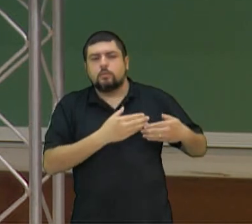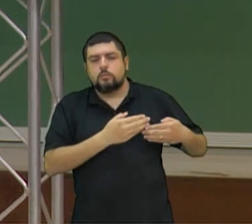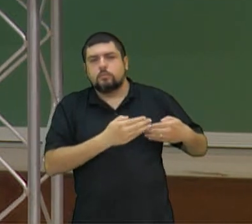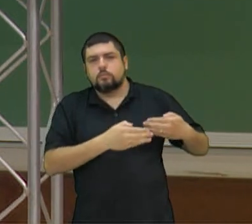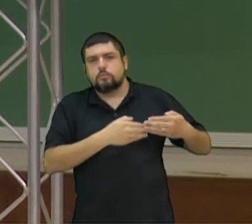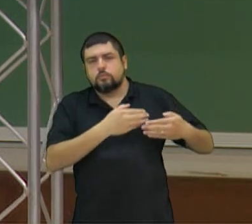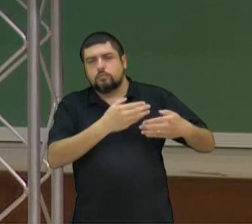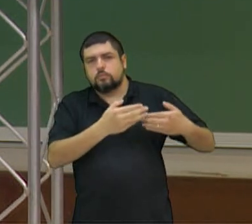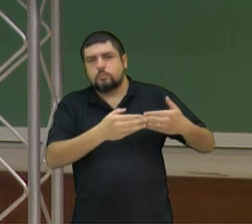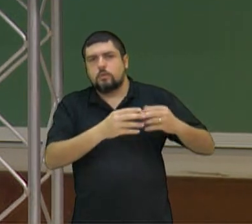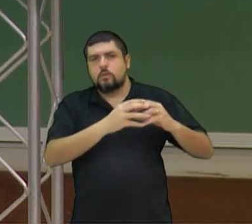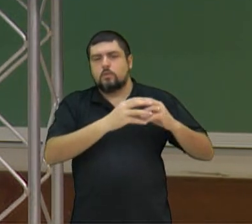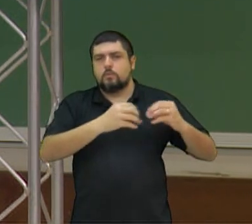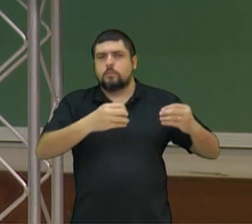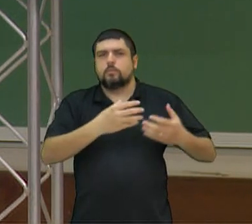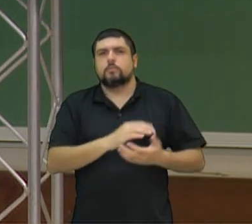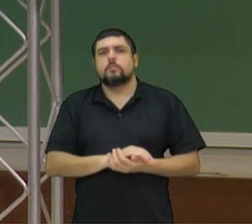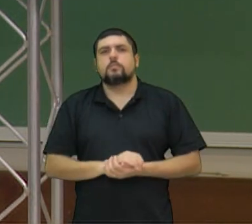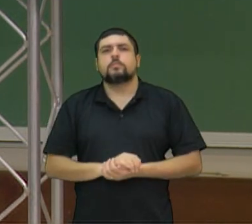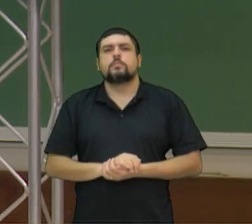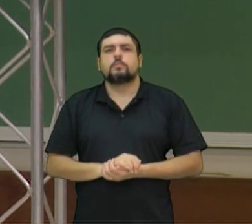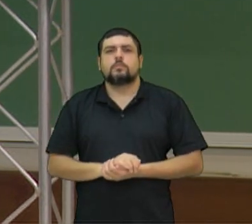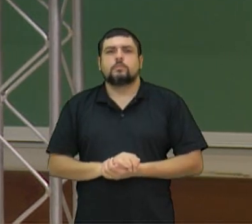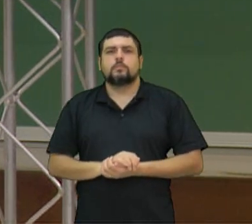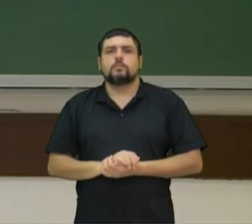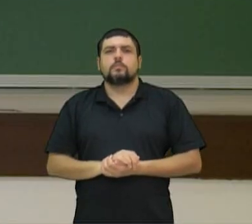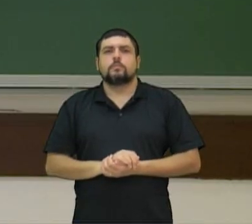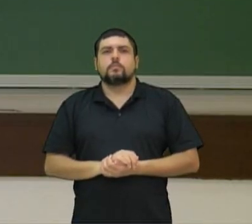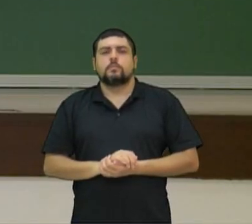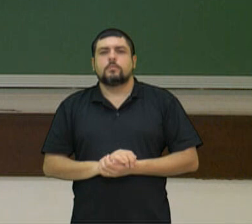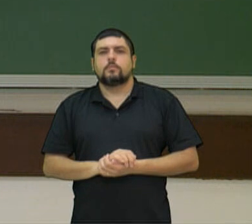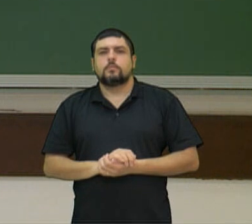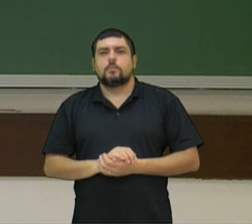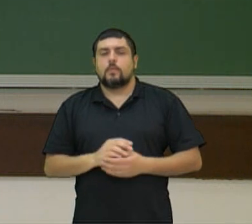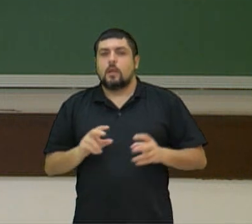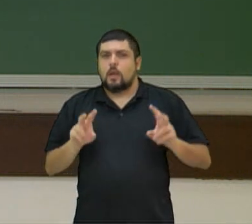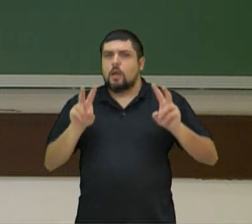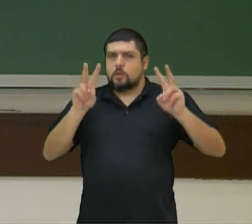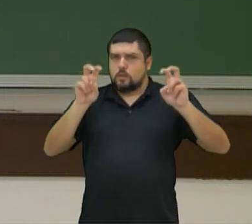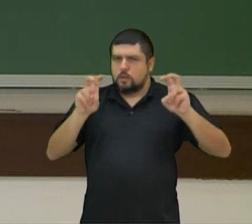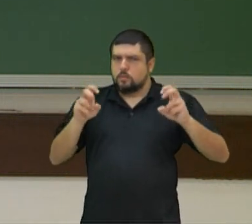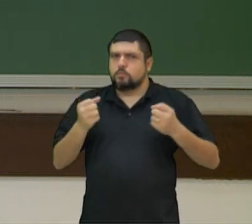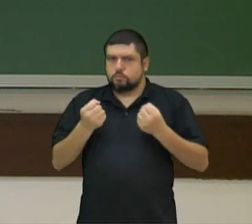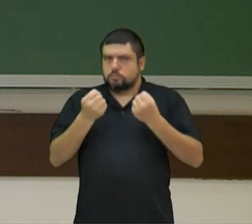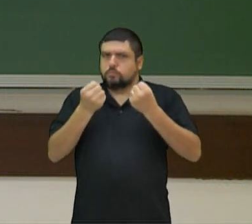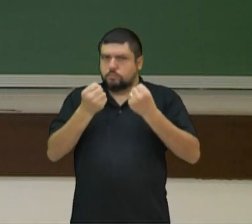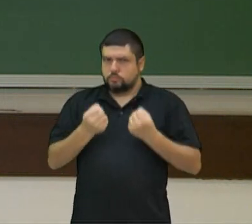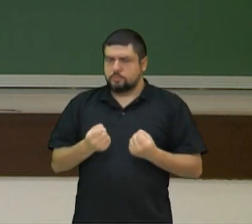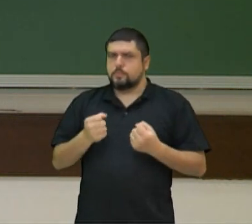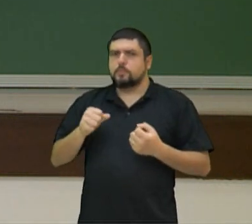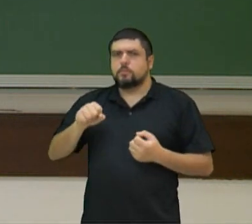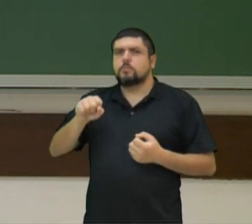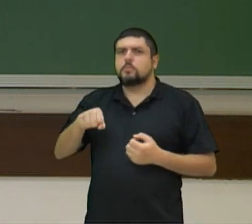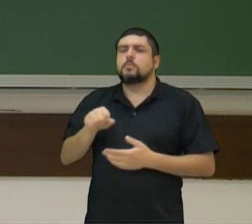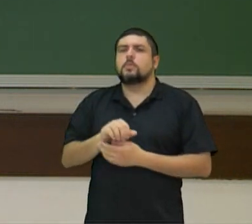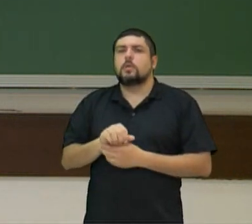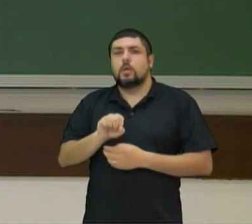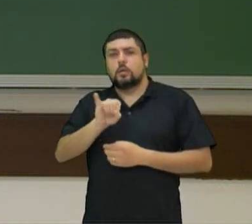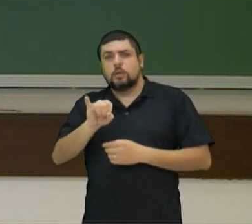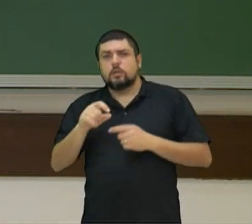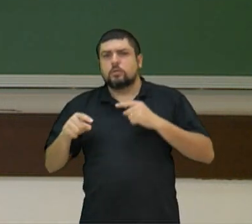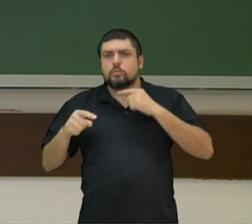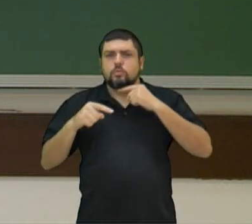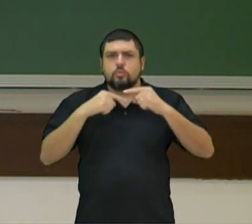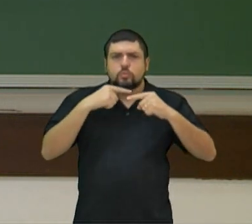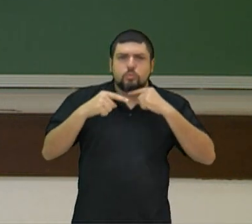a segunda divisão da meiose. Pessoal, esse assunto é complexo, logicamente, e se você tiver dúvidas, você pode